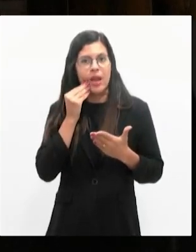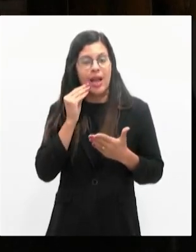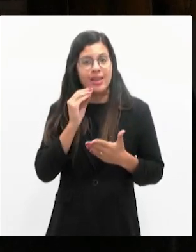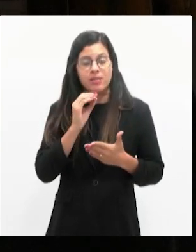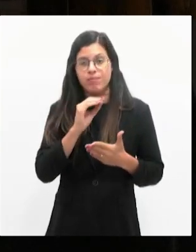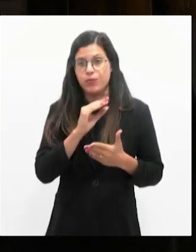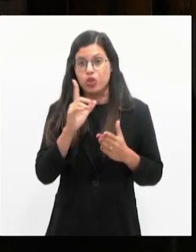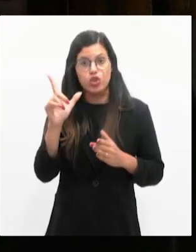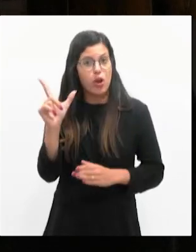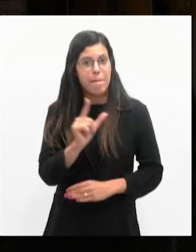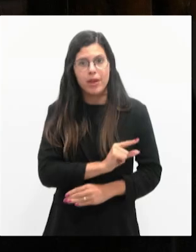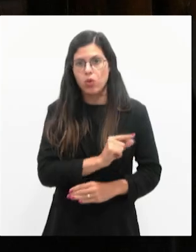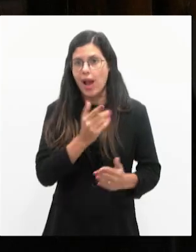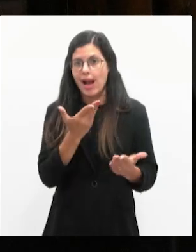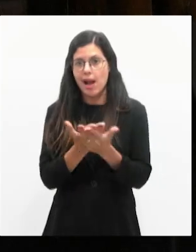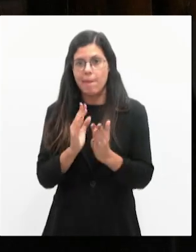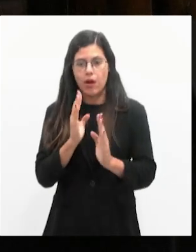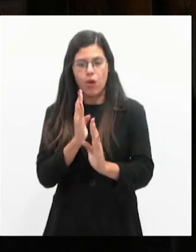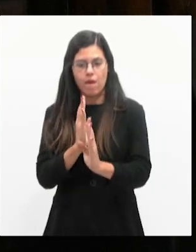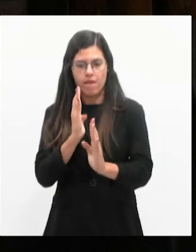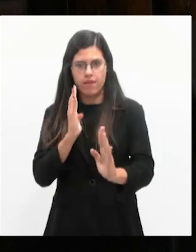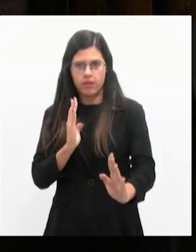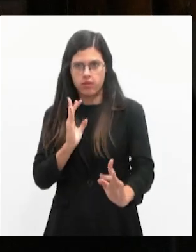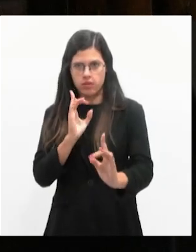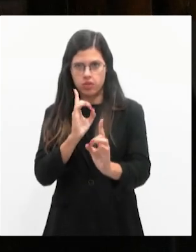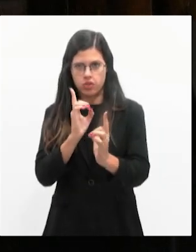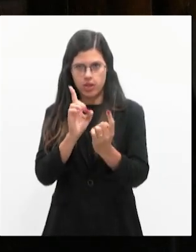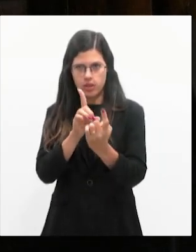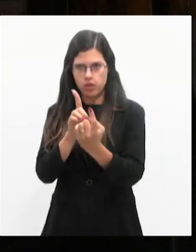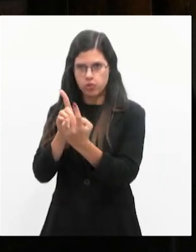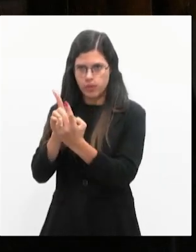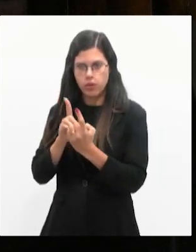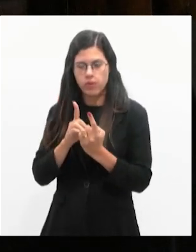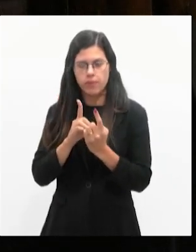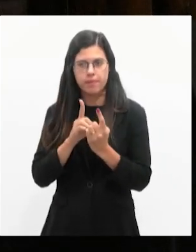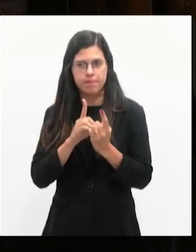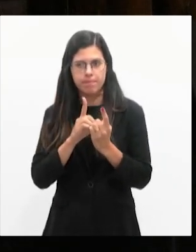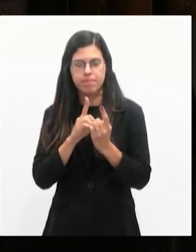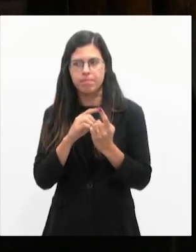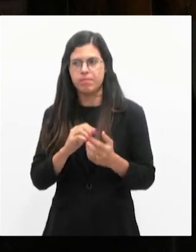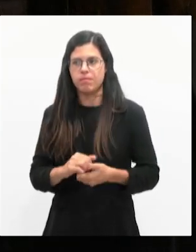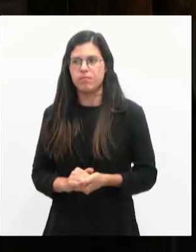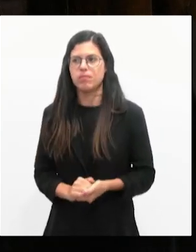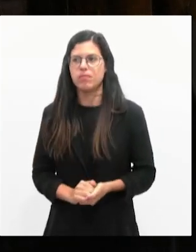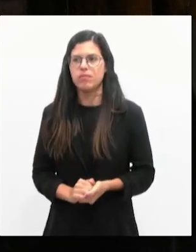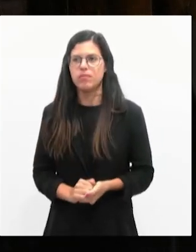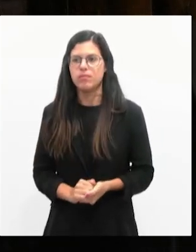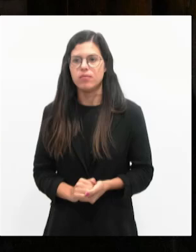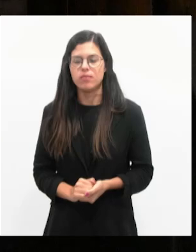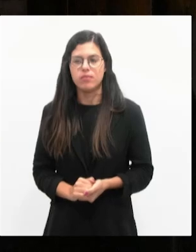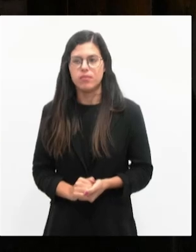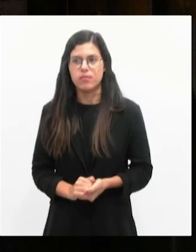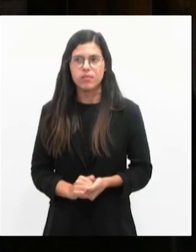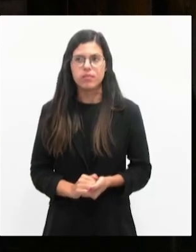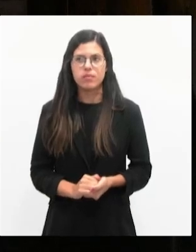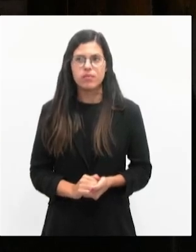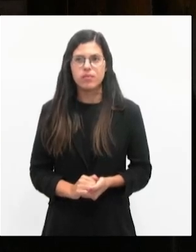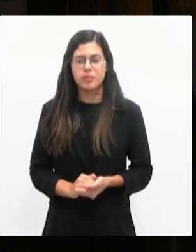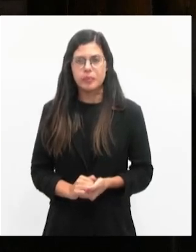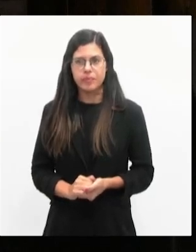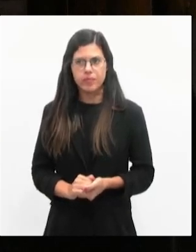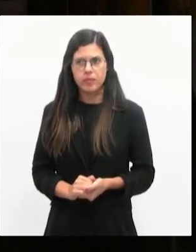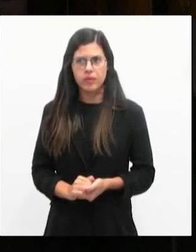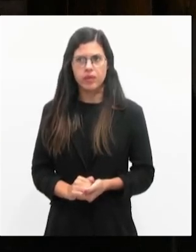zerar as filas de atendimento. E, finalmente,